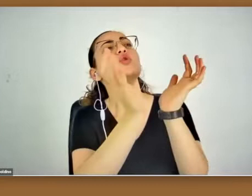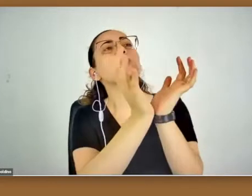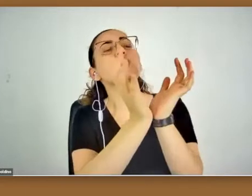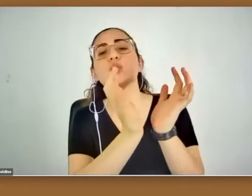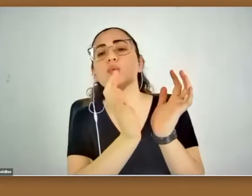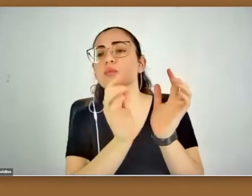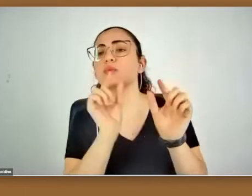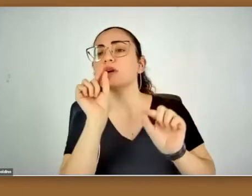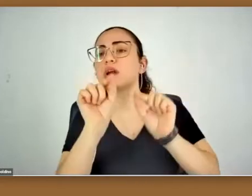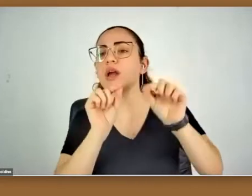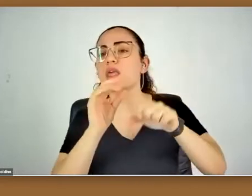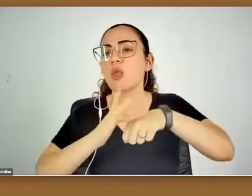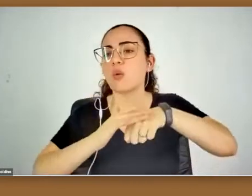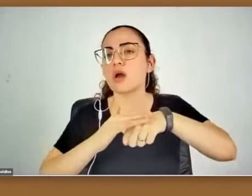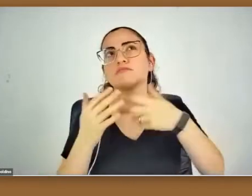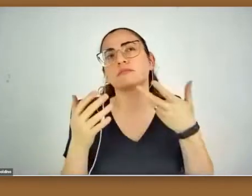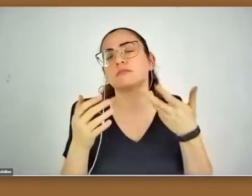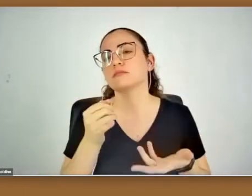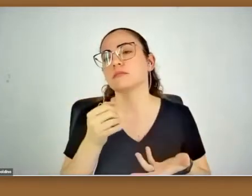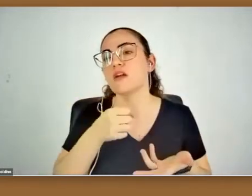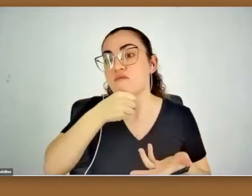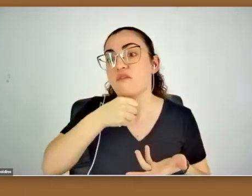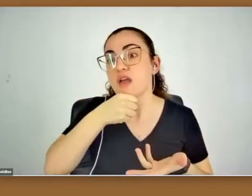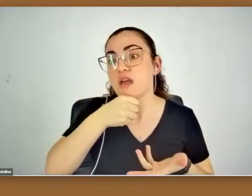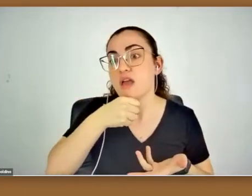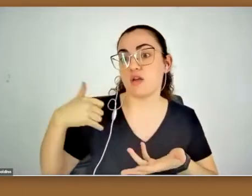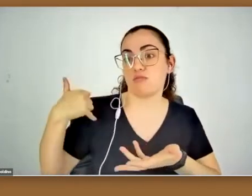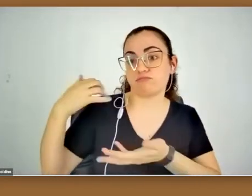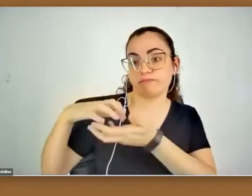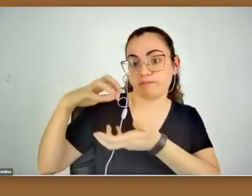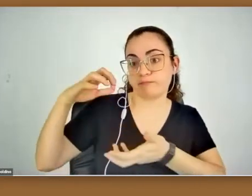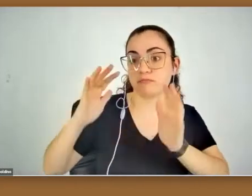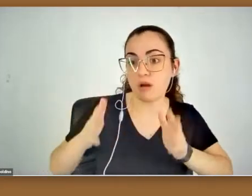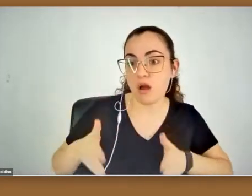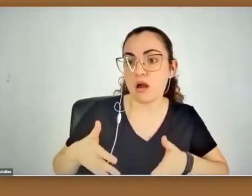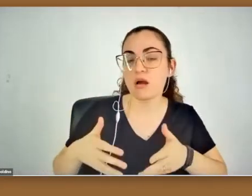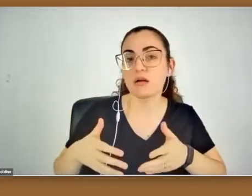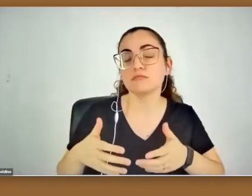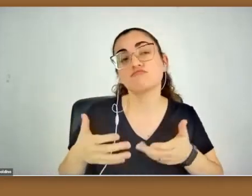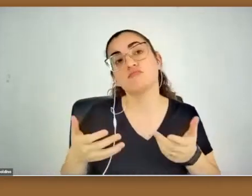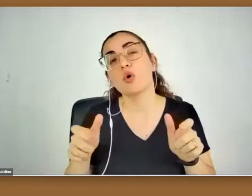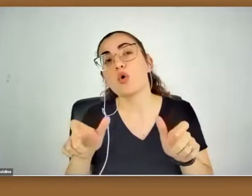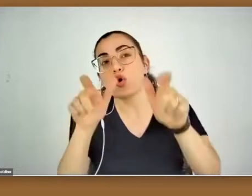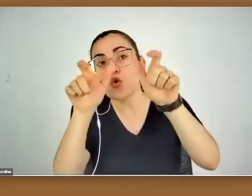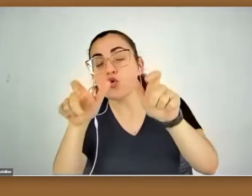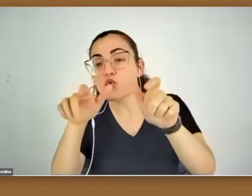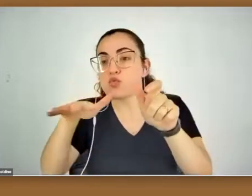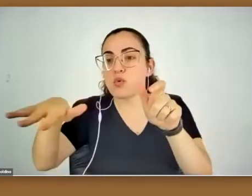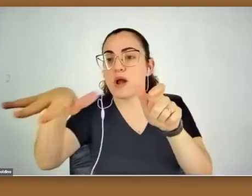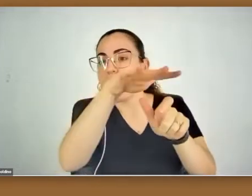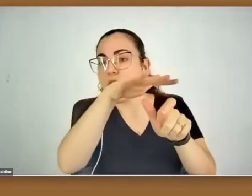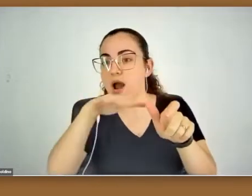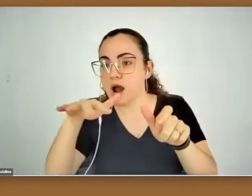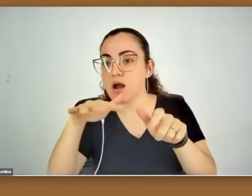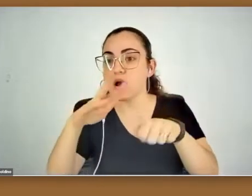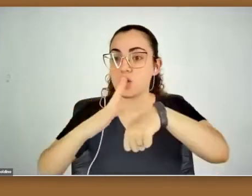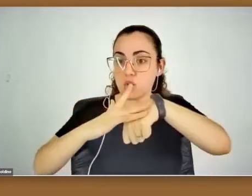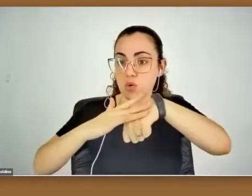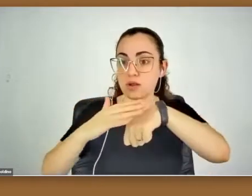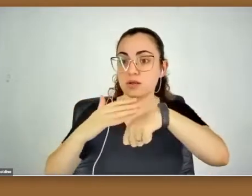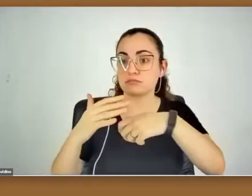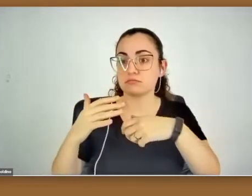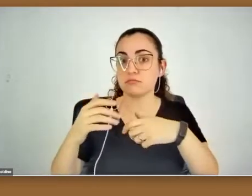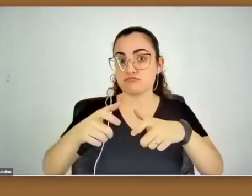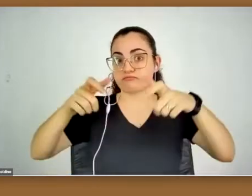são pessoas que moram em determinada região, determinado bairro. E aí a gente vai um pouquinho além,